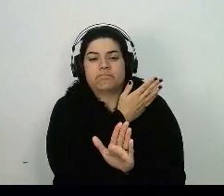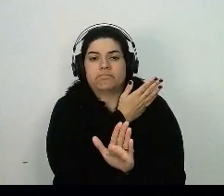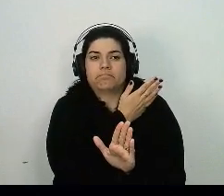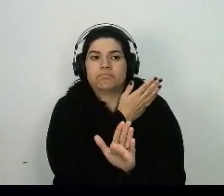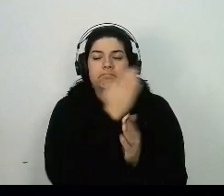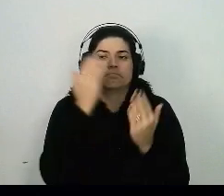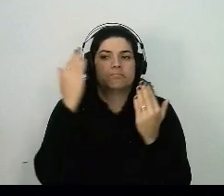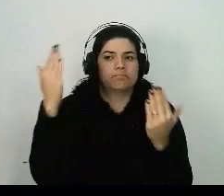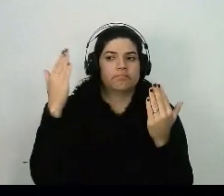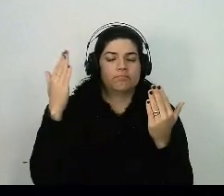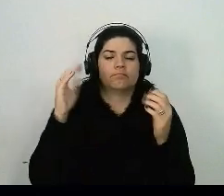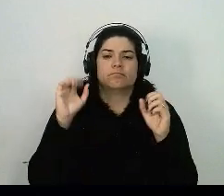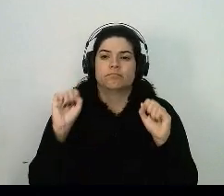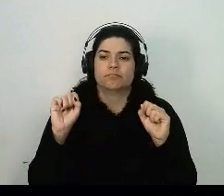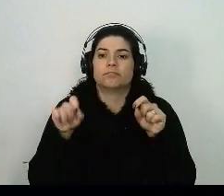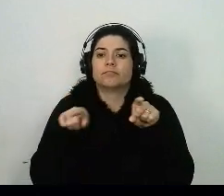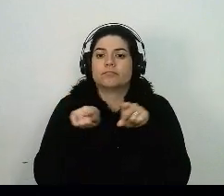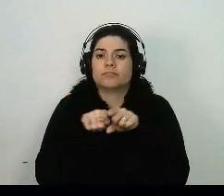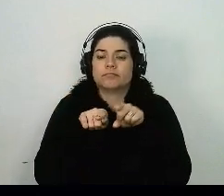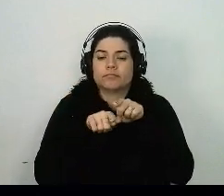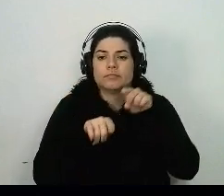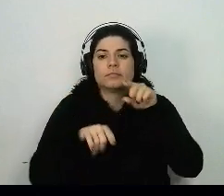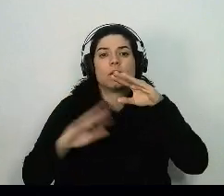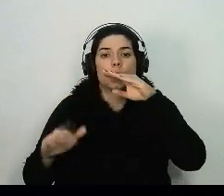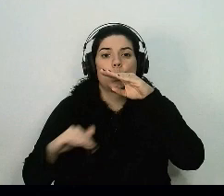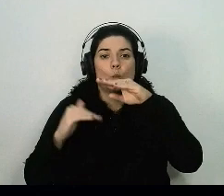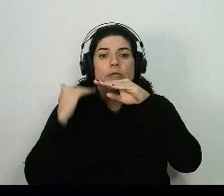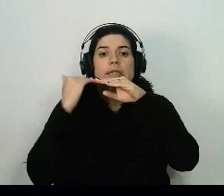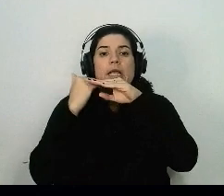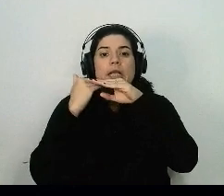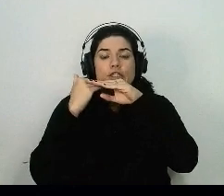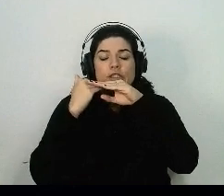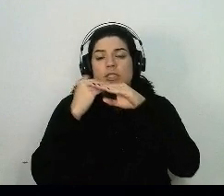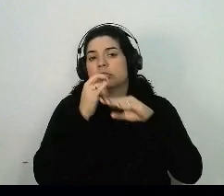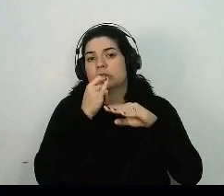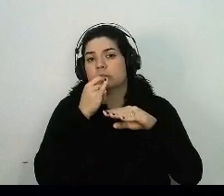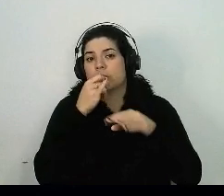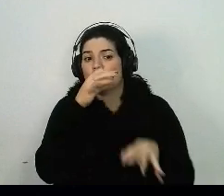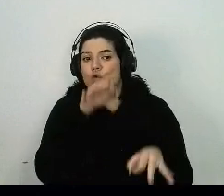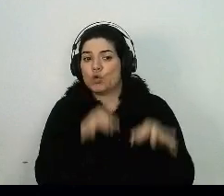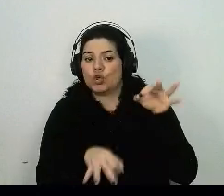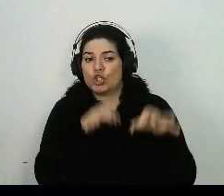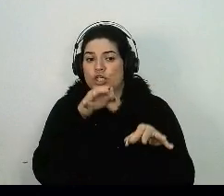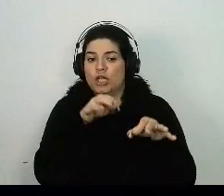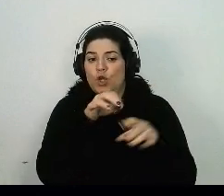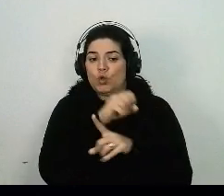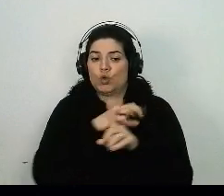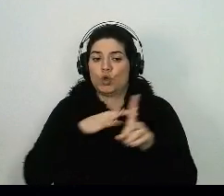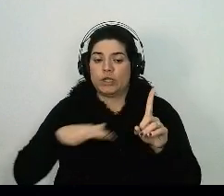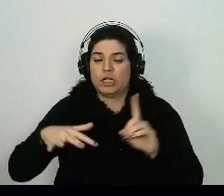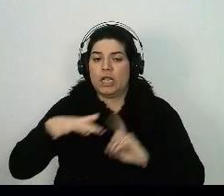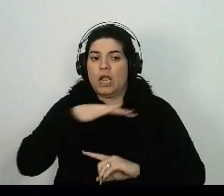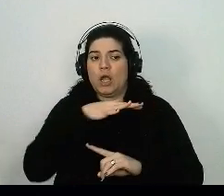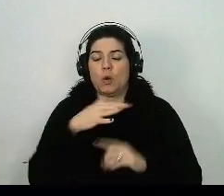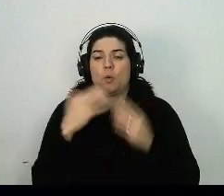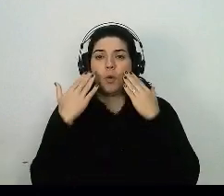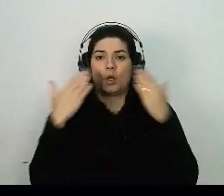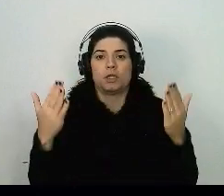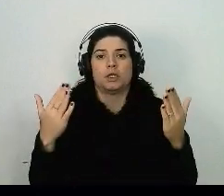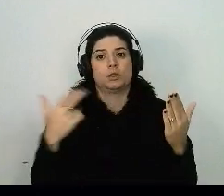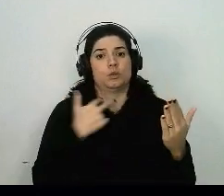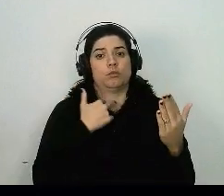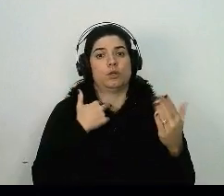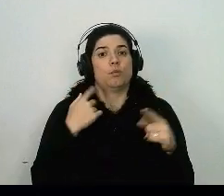eu não posso propagar algumas injustiças sociais por inteligência artificial, né? Porque ela só me retorna o